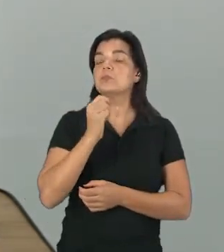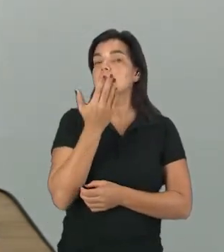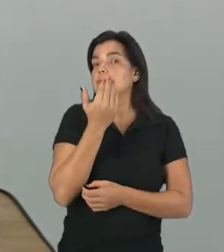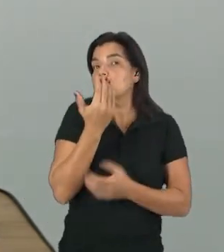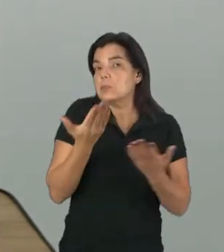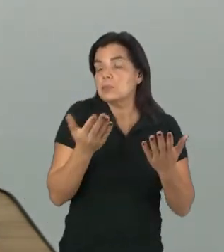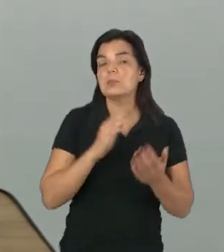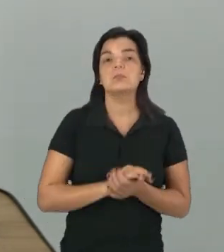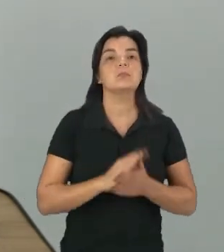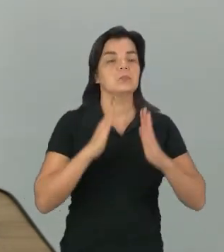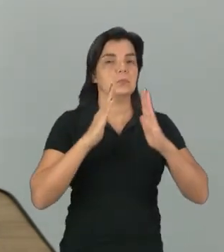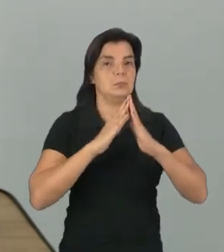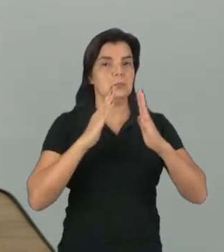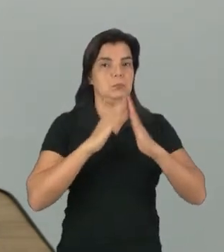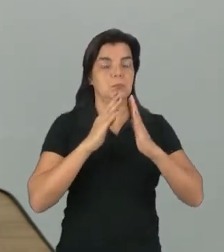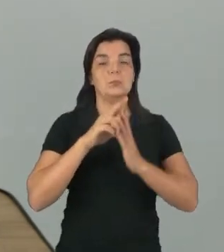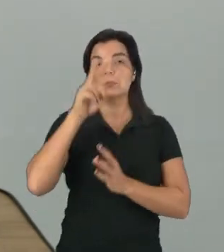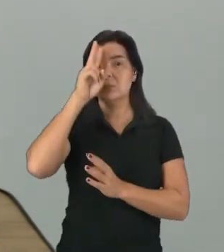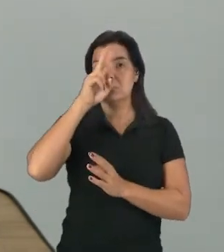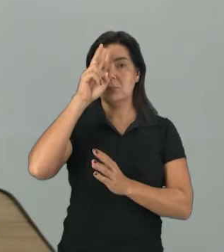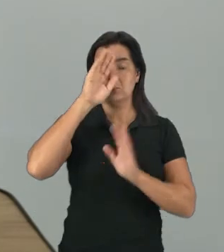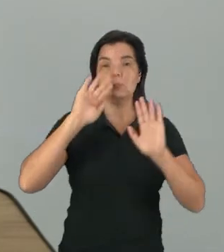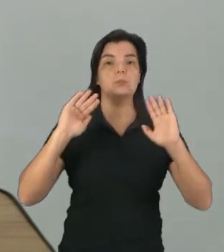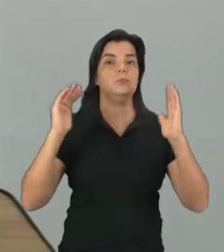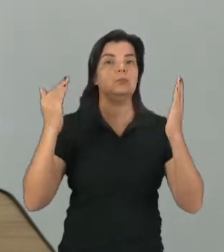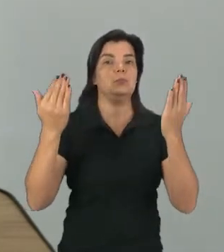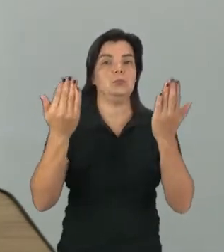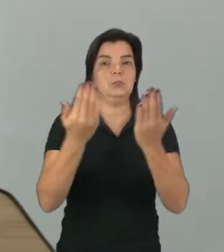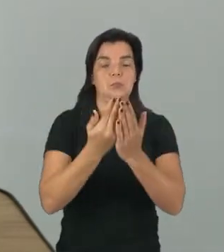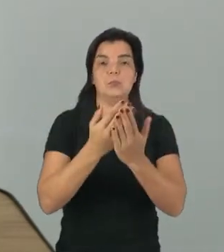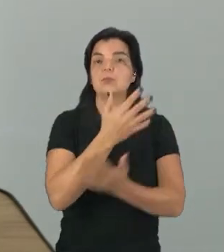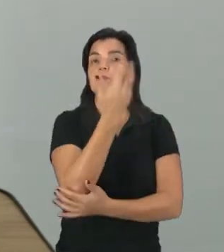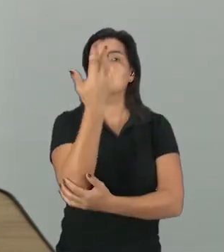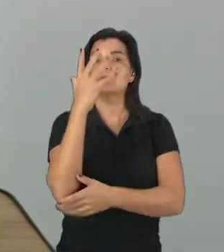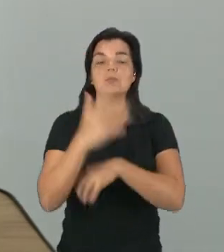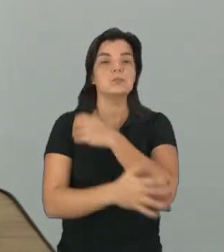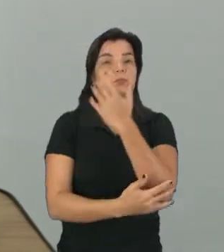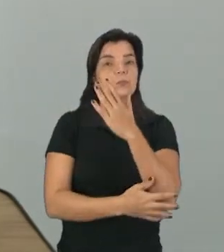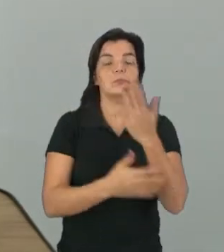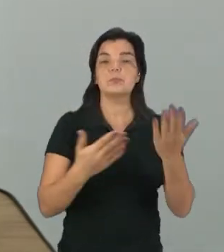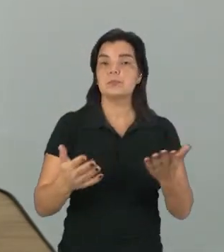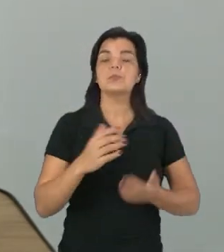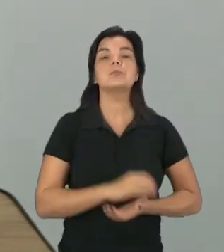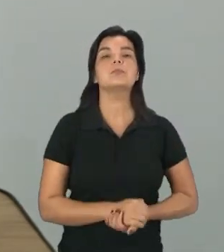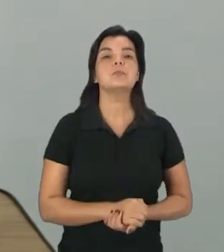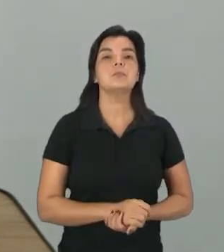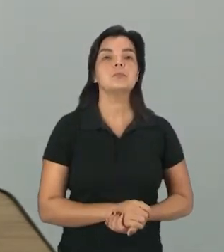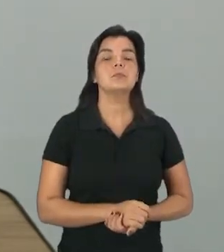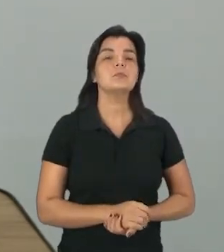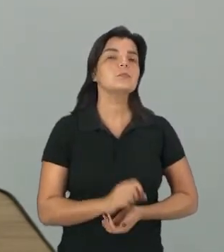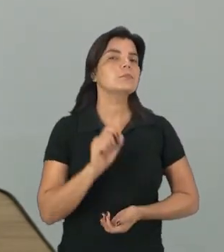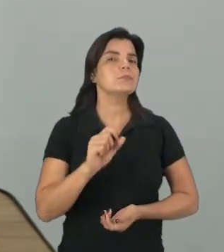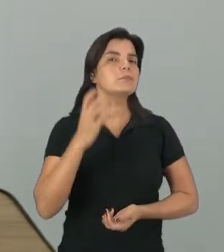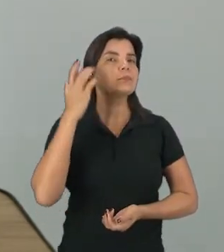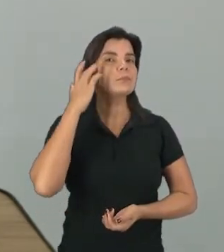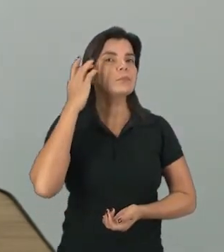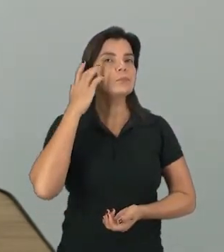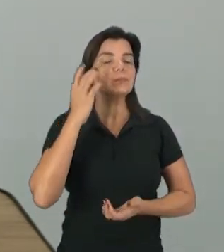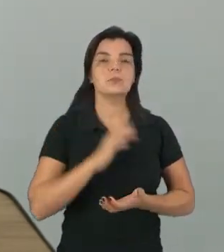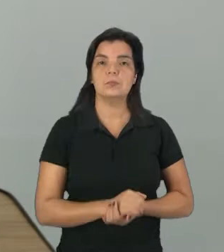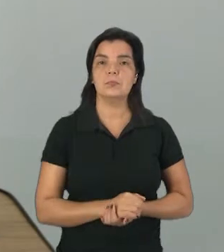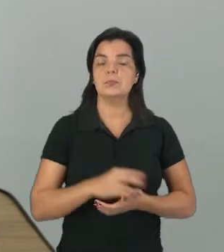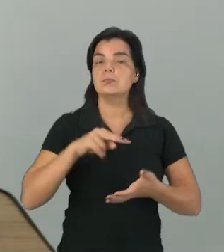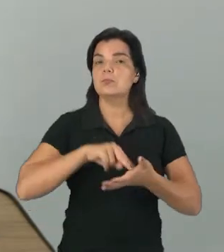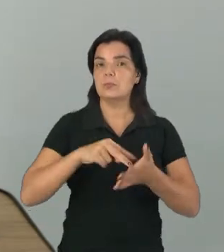colher e a sua casa, diz a história, que estava rodeada de tanto mato. Bom, turminha, então aqui, o que será que tem